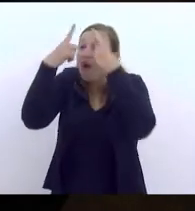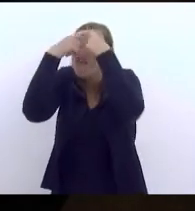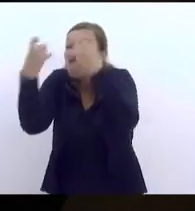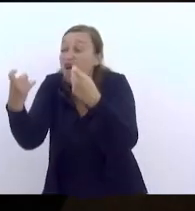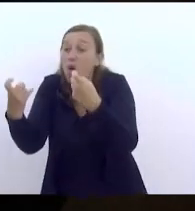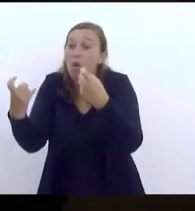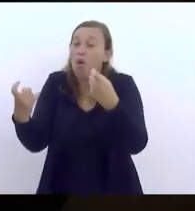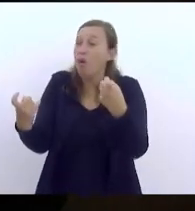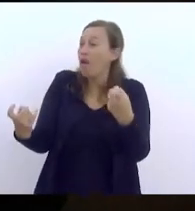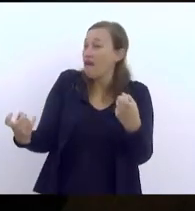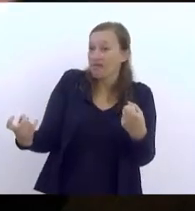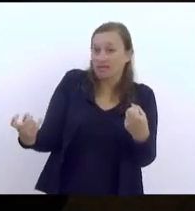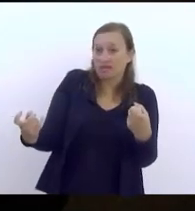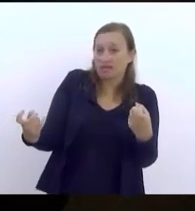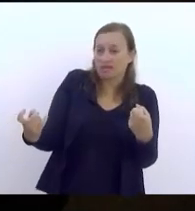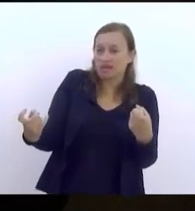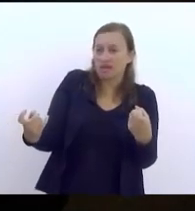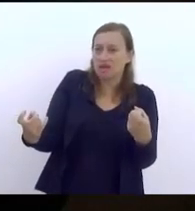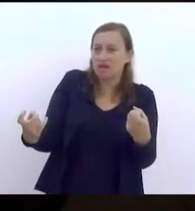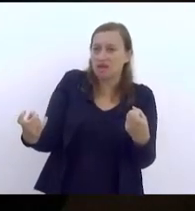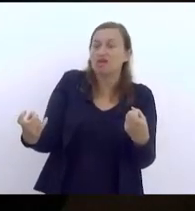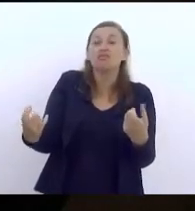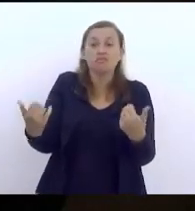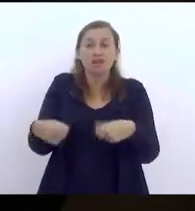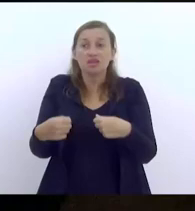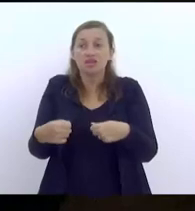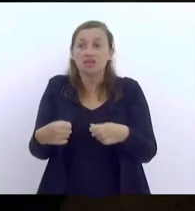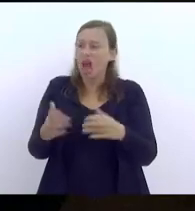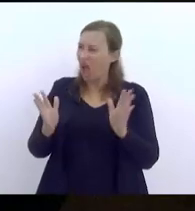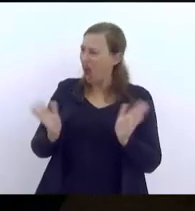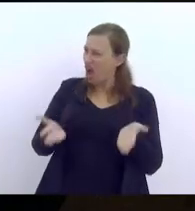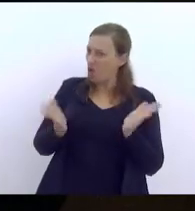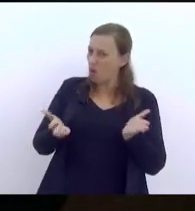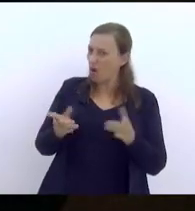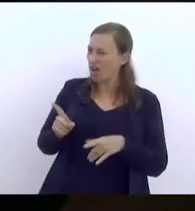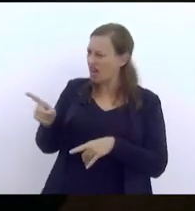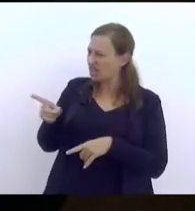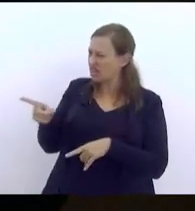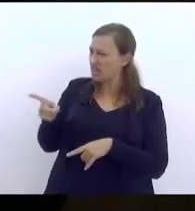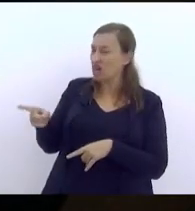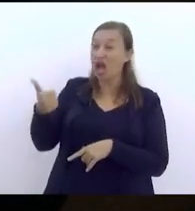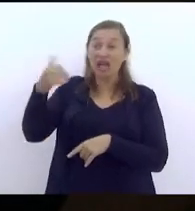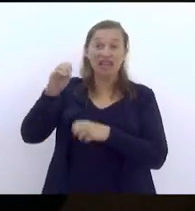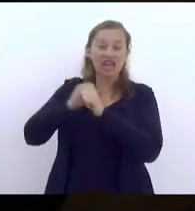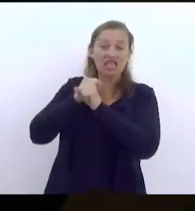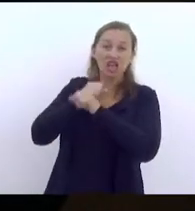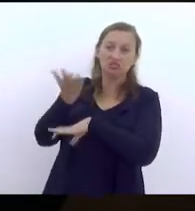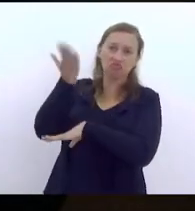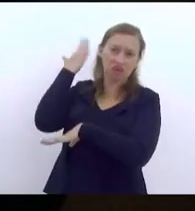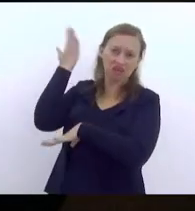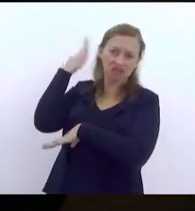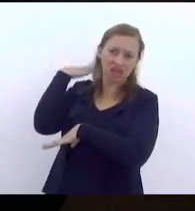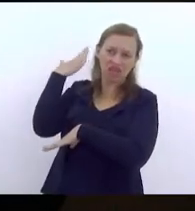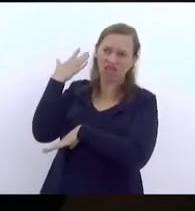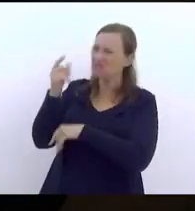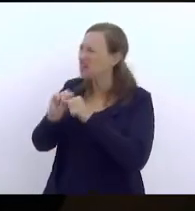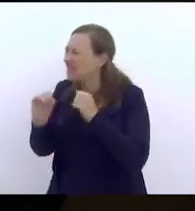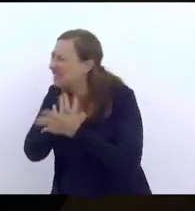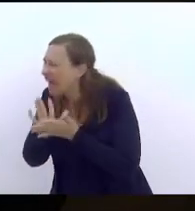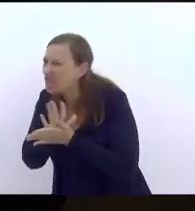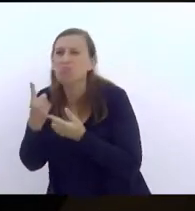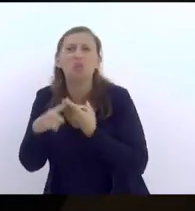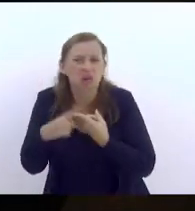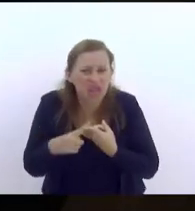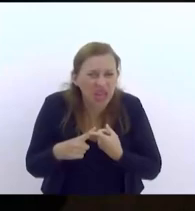que disseminaram, tem que fazer e acontecer. Aí agora, esse aqui, porque foi há 10 anos atrás, não tem que fazer nada? Por